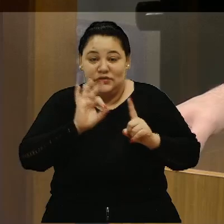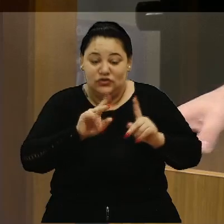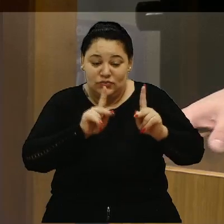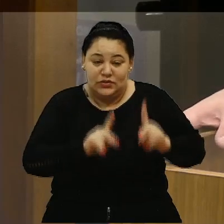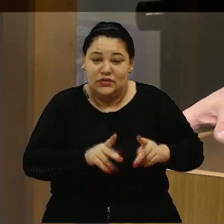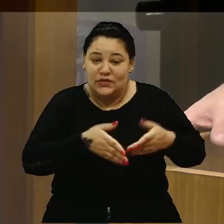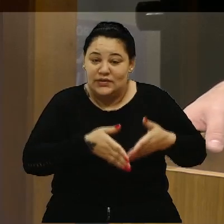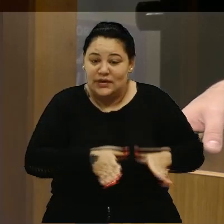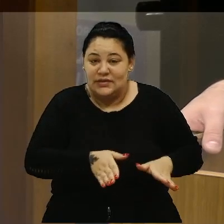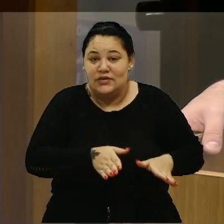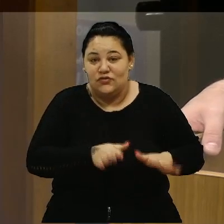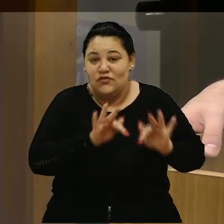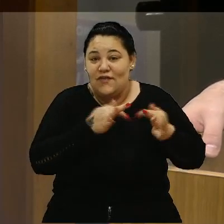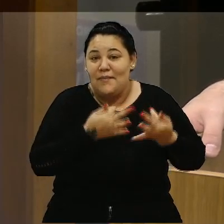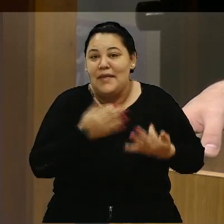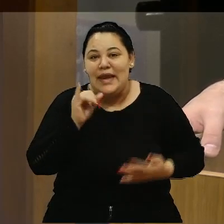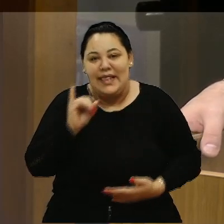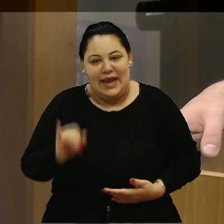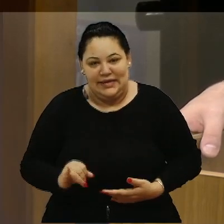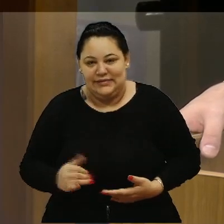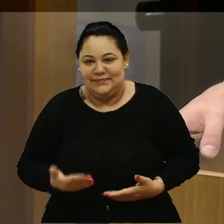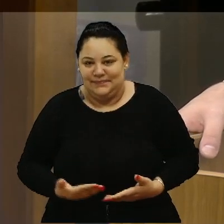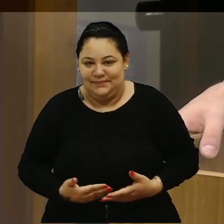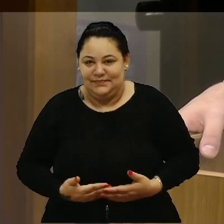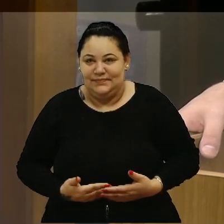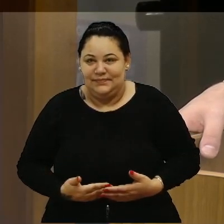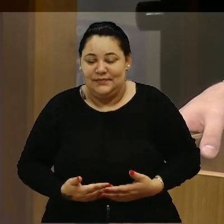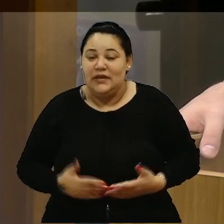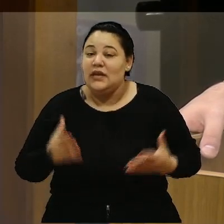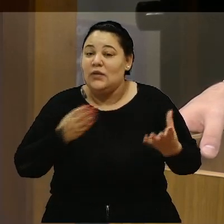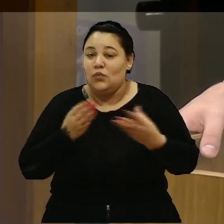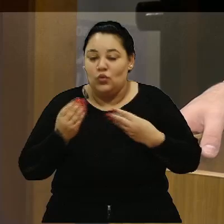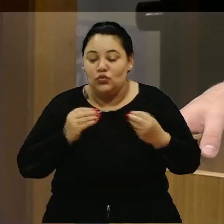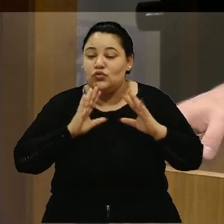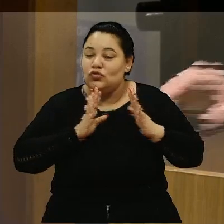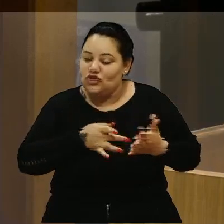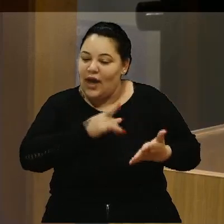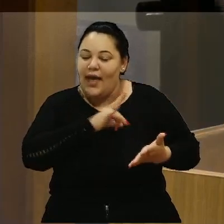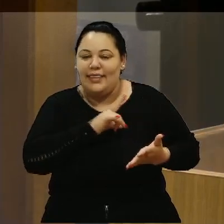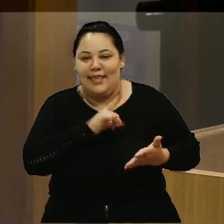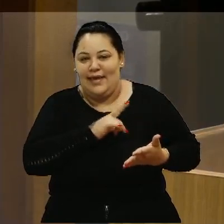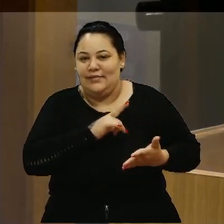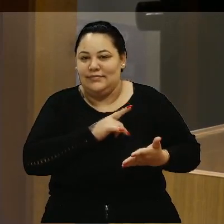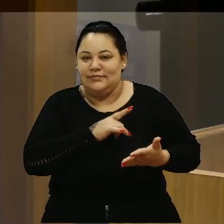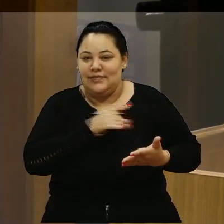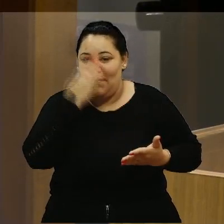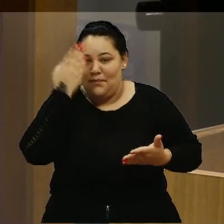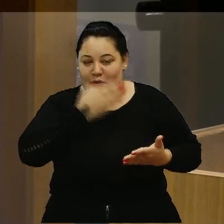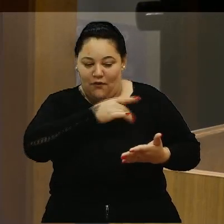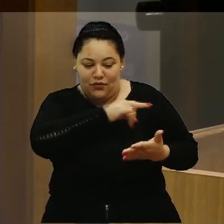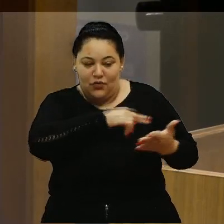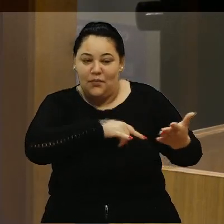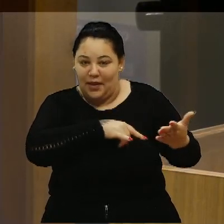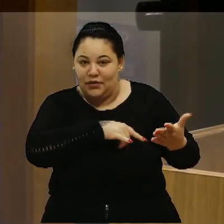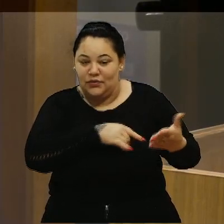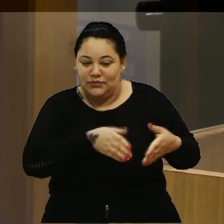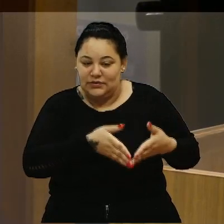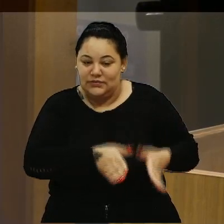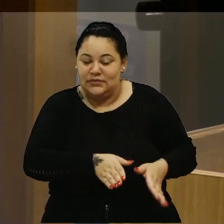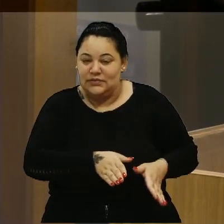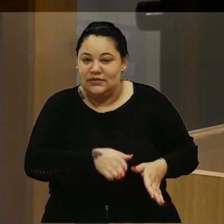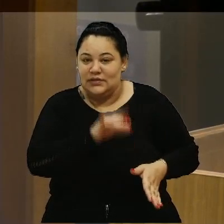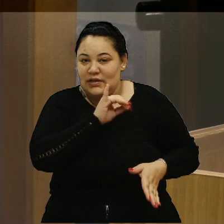E milhares desses já têm a cidadania italiana. E outros tantos milhares desses